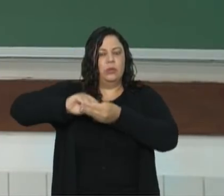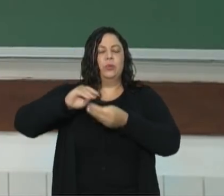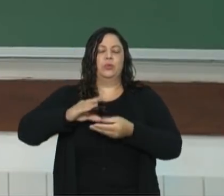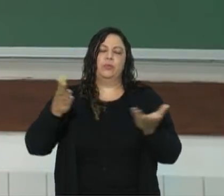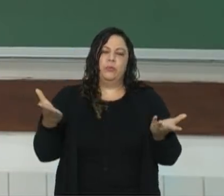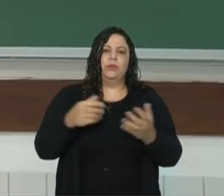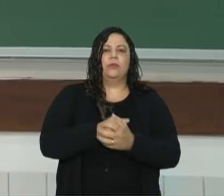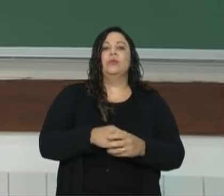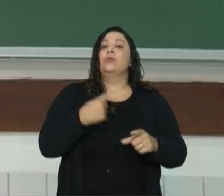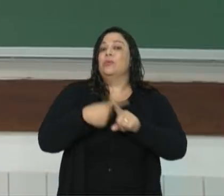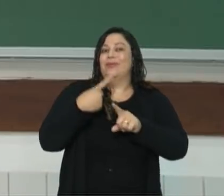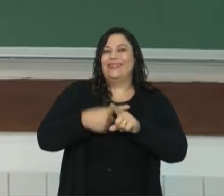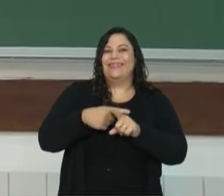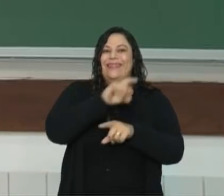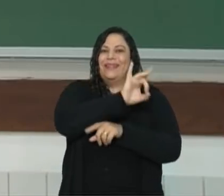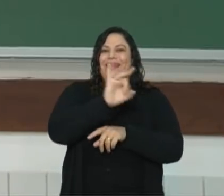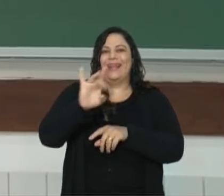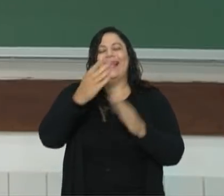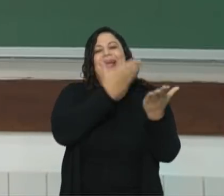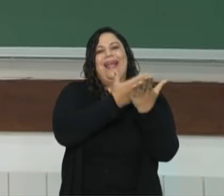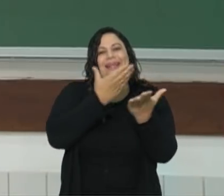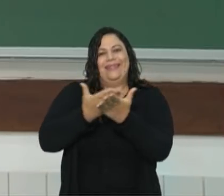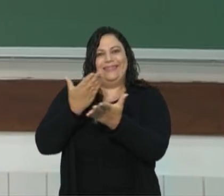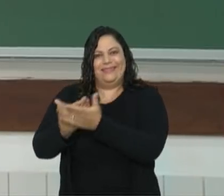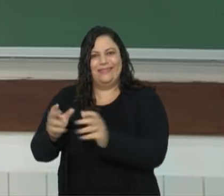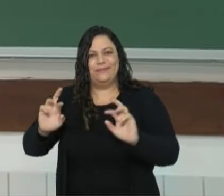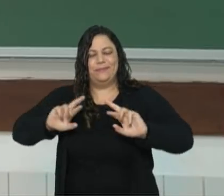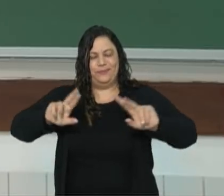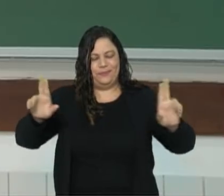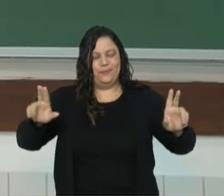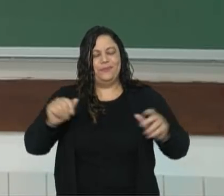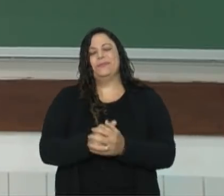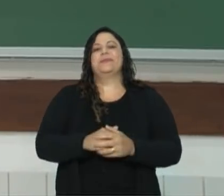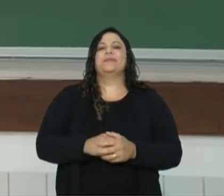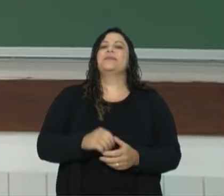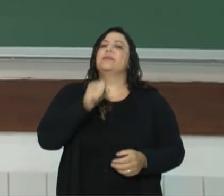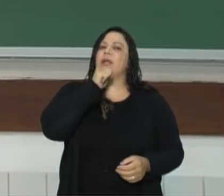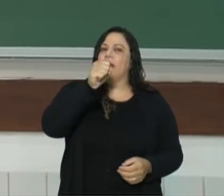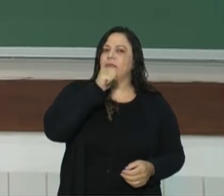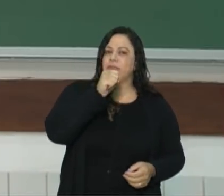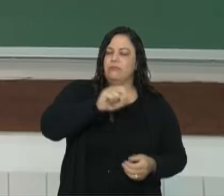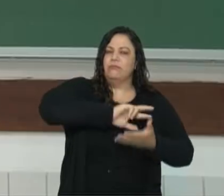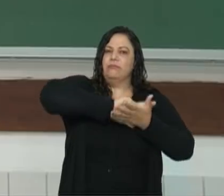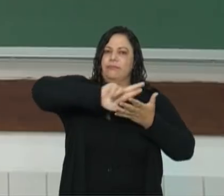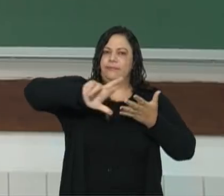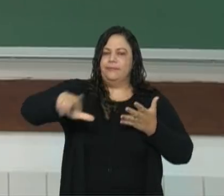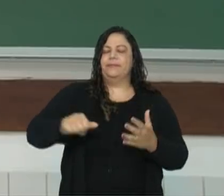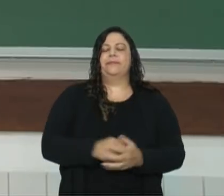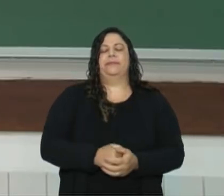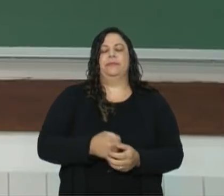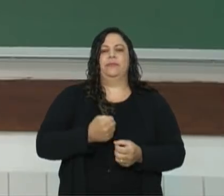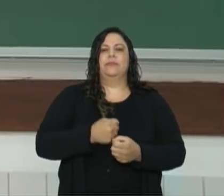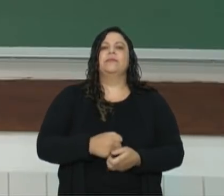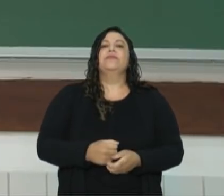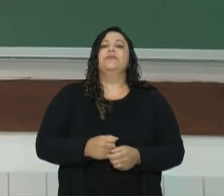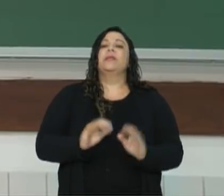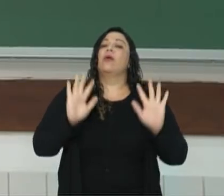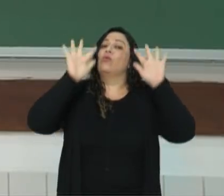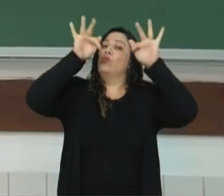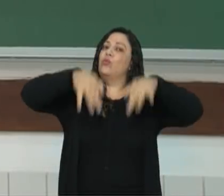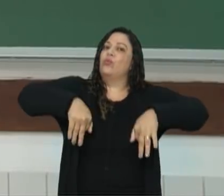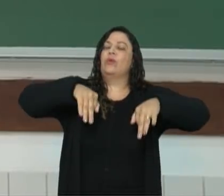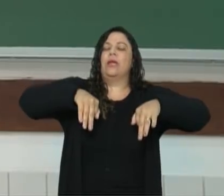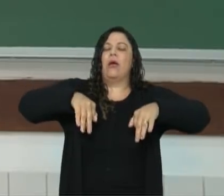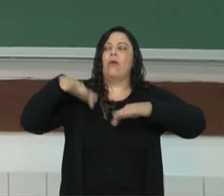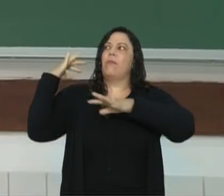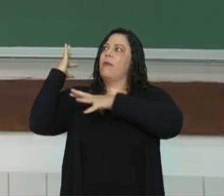trazendo em cada aula um pouco mais sobre o gênero reportagem. Então, o que a gente vai fazer? Ao final de todo esse estudo, a gente vai